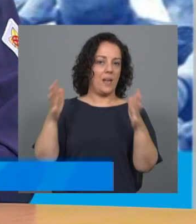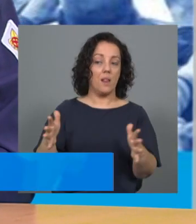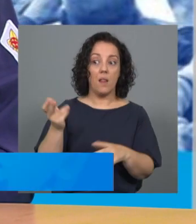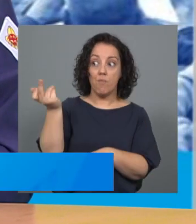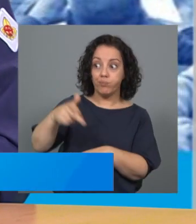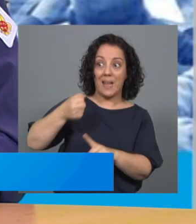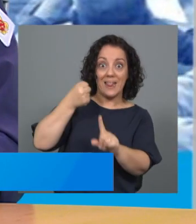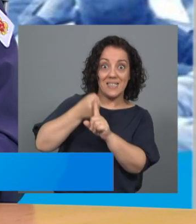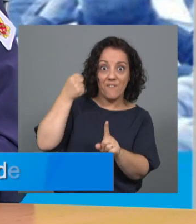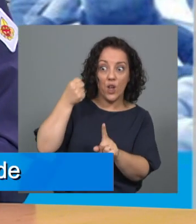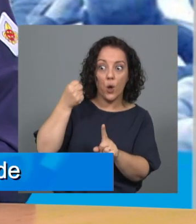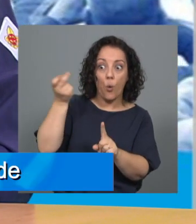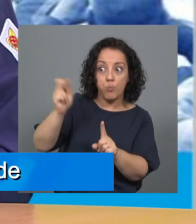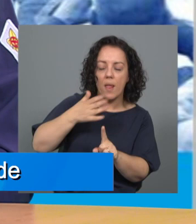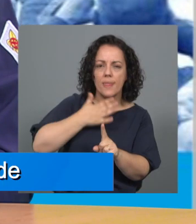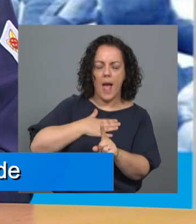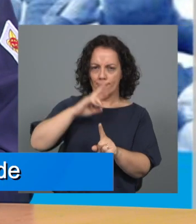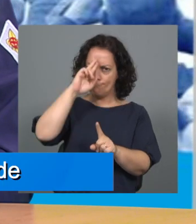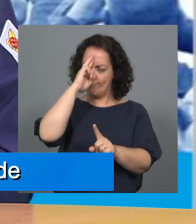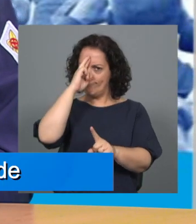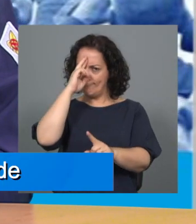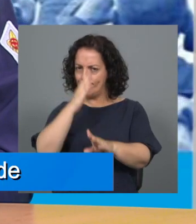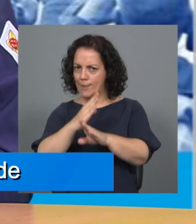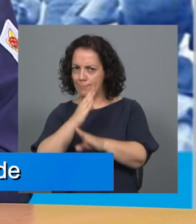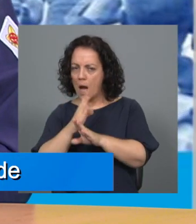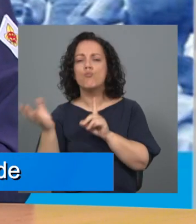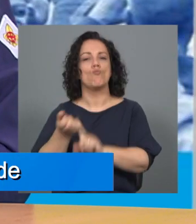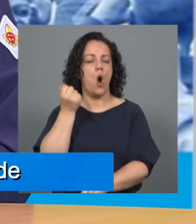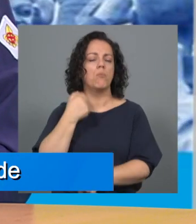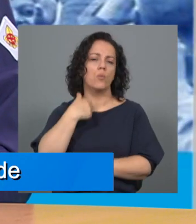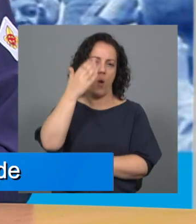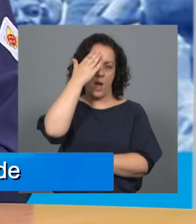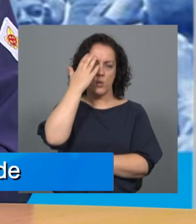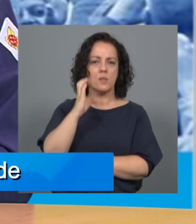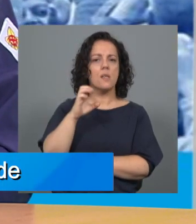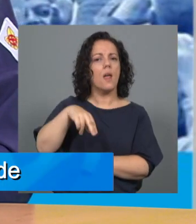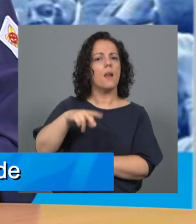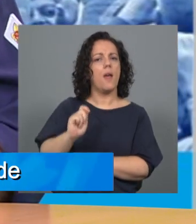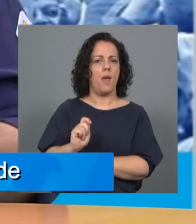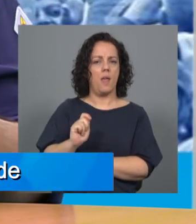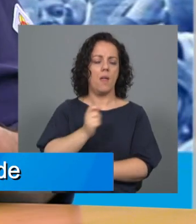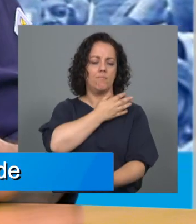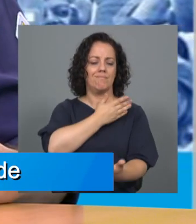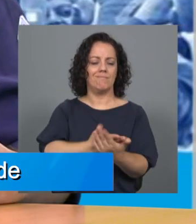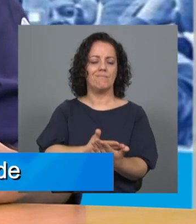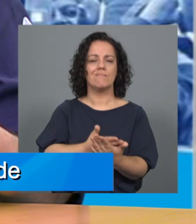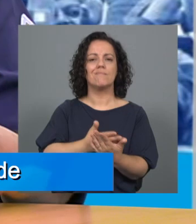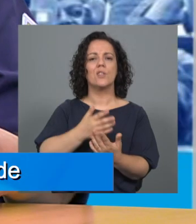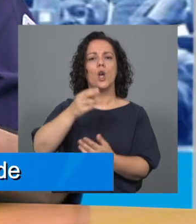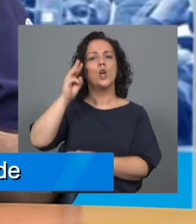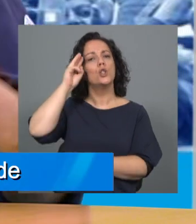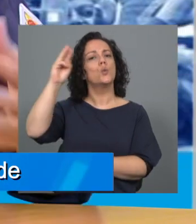aparecem ajudam-nos a superar-nos, não é? E eu penso que o CNE deu uma excelente resposta neste período do escotismo em casa, quer nas propostas que